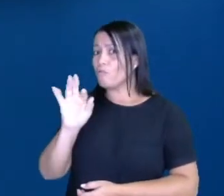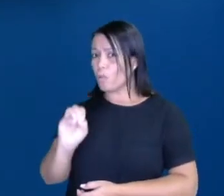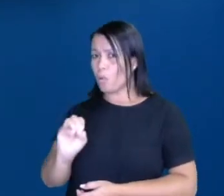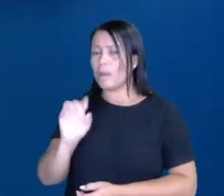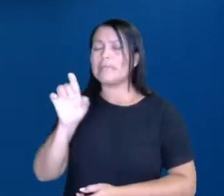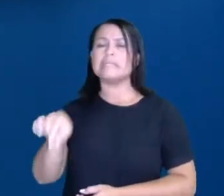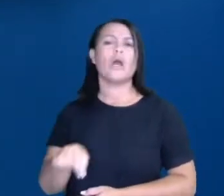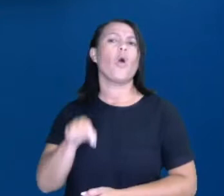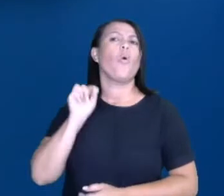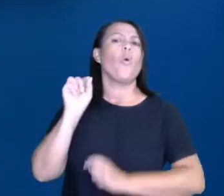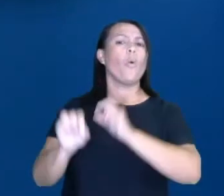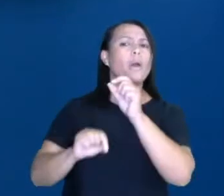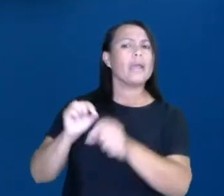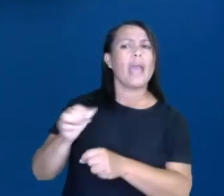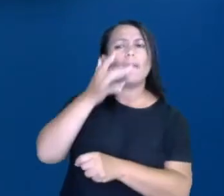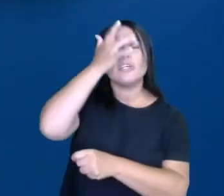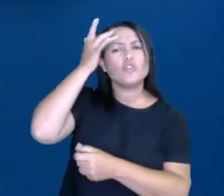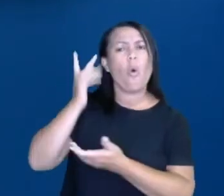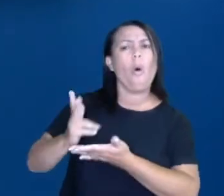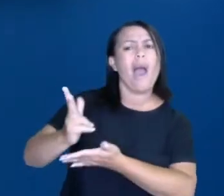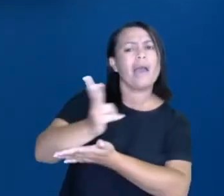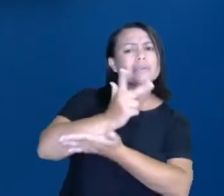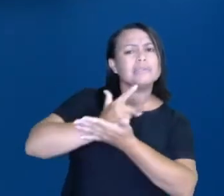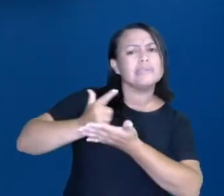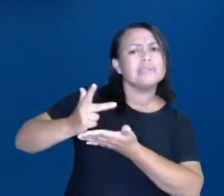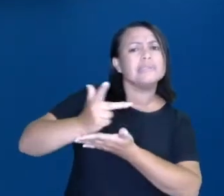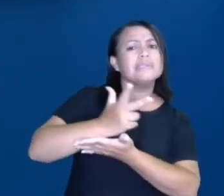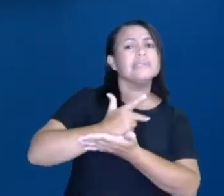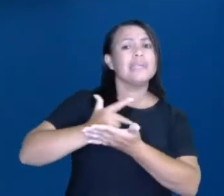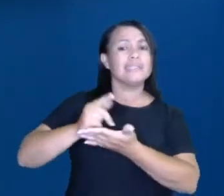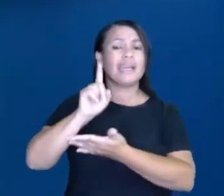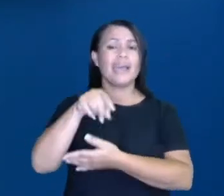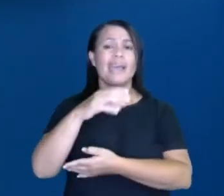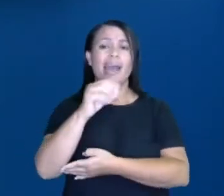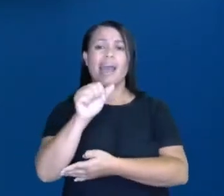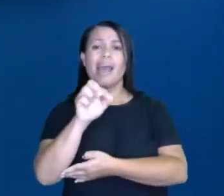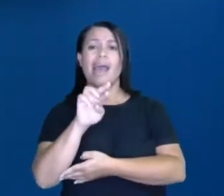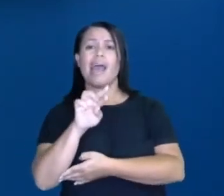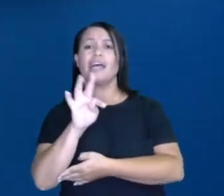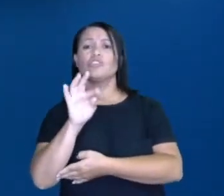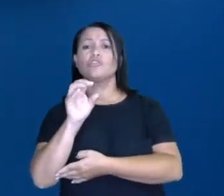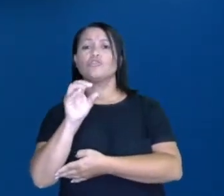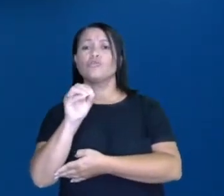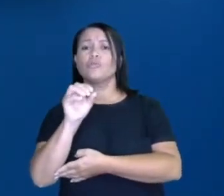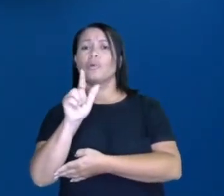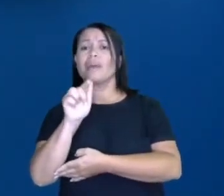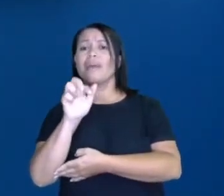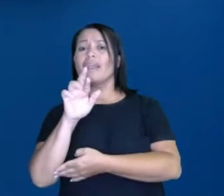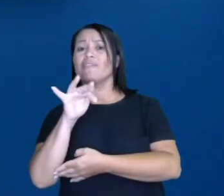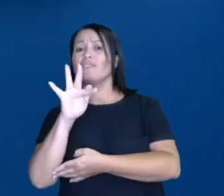que elabora, que desenha esses mapas é a cartografia.